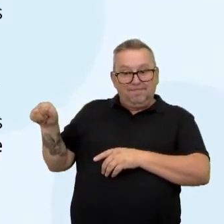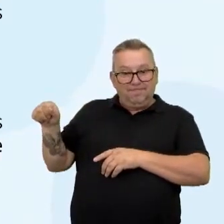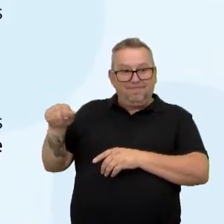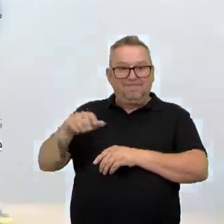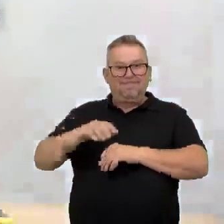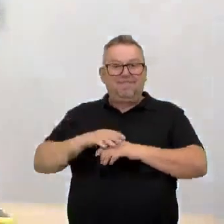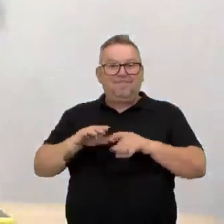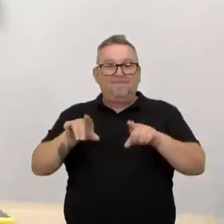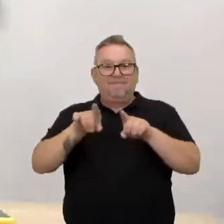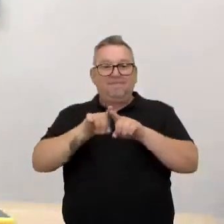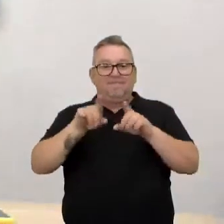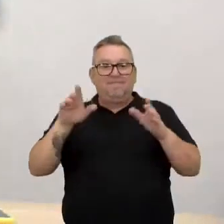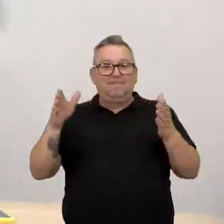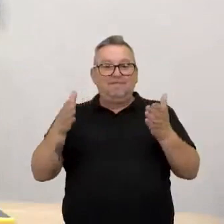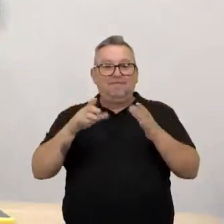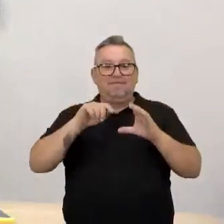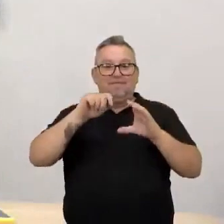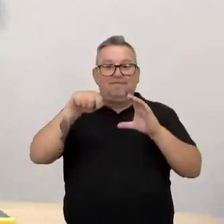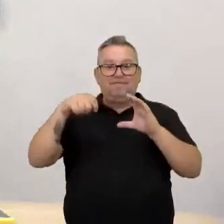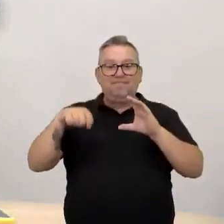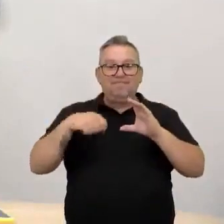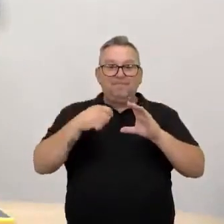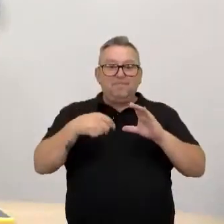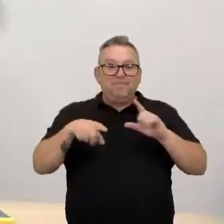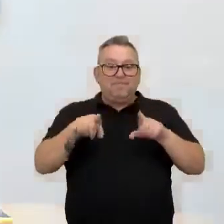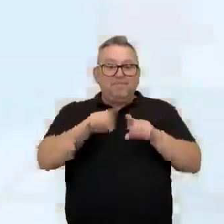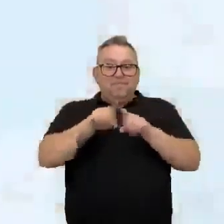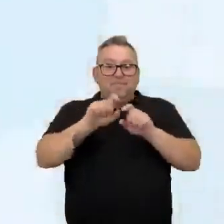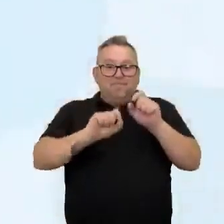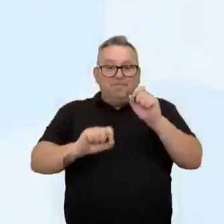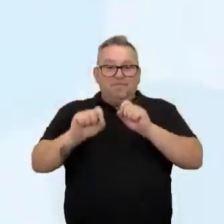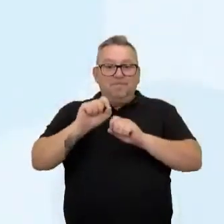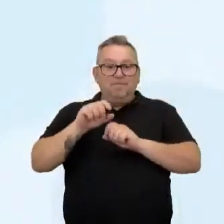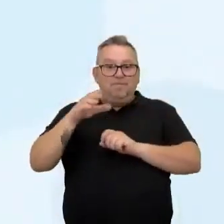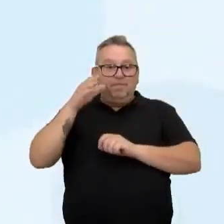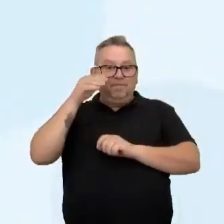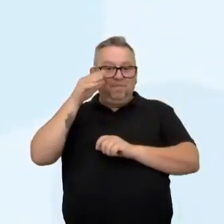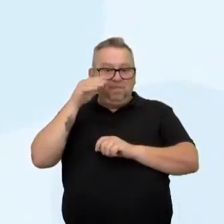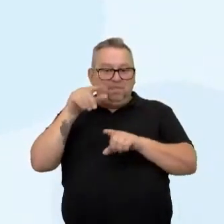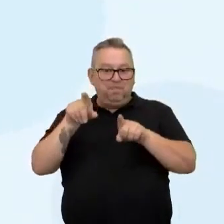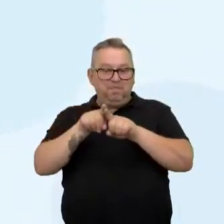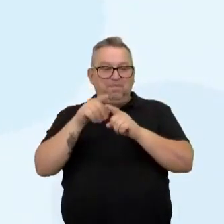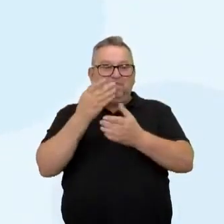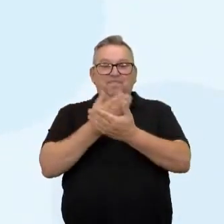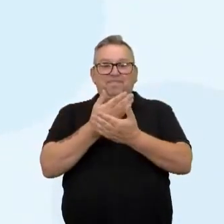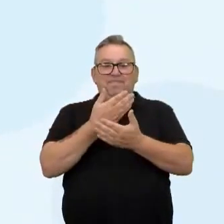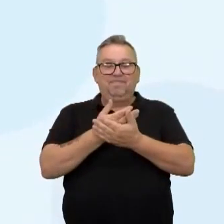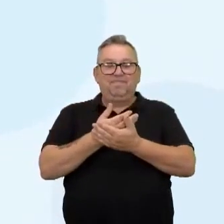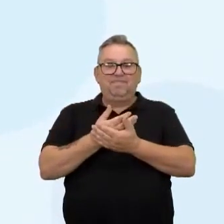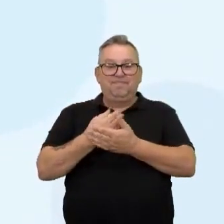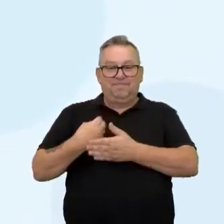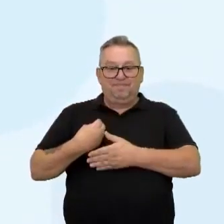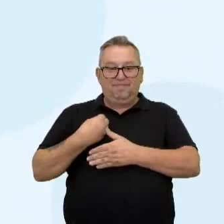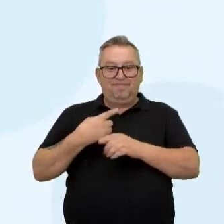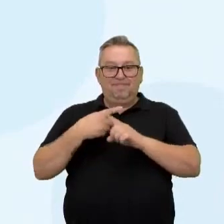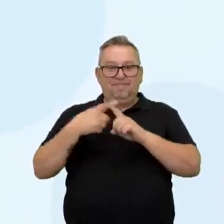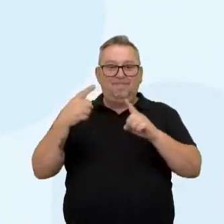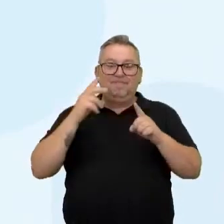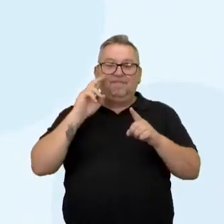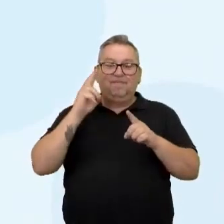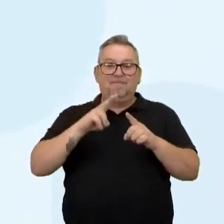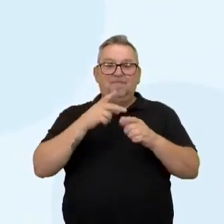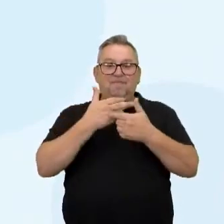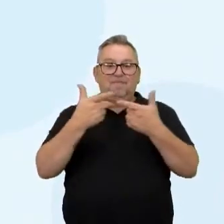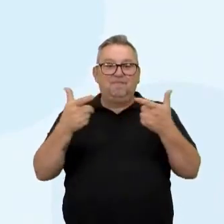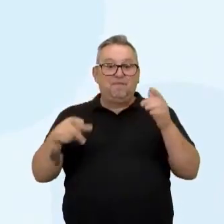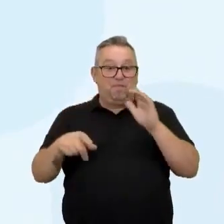E aí eu trouxe um vídeo aí que eu até coloquei momento curiosidade, né? Não é aula de ciências, não é aula de biologia, mas é um ser que faz